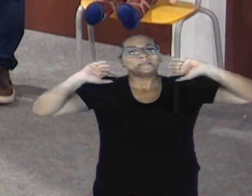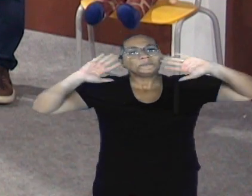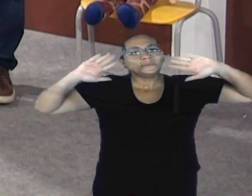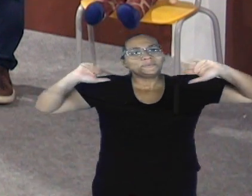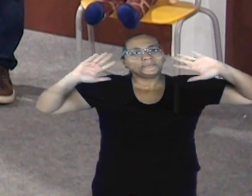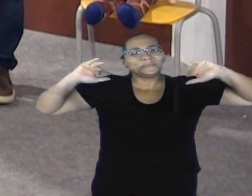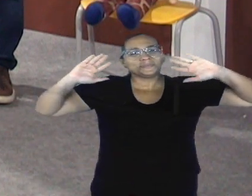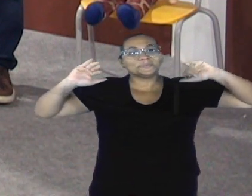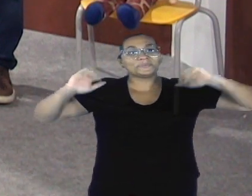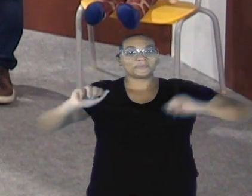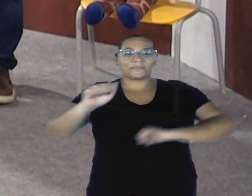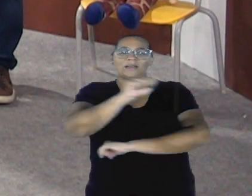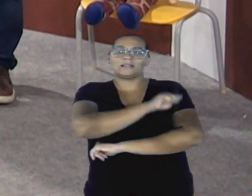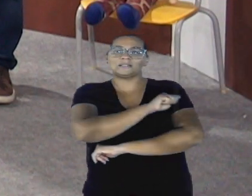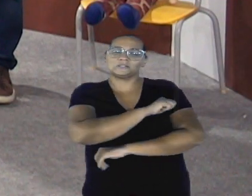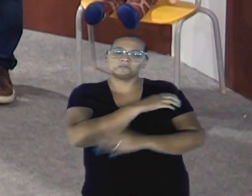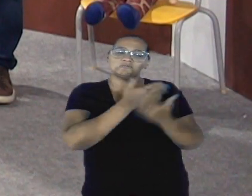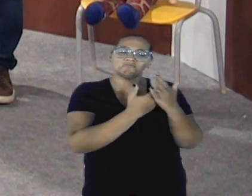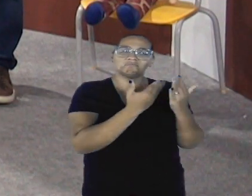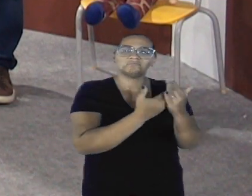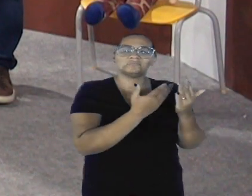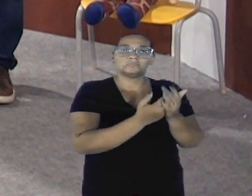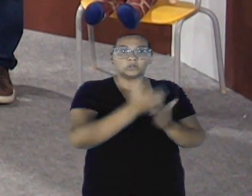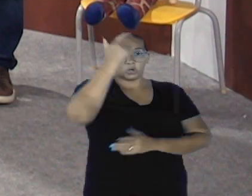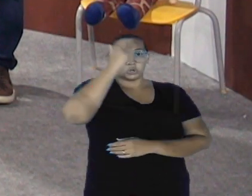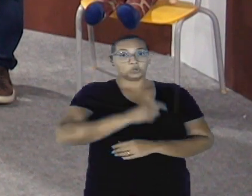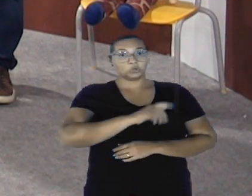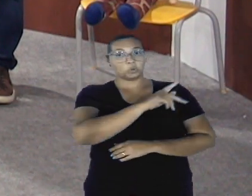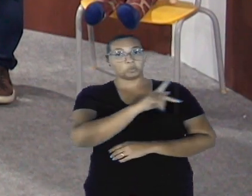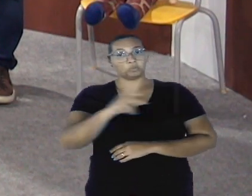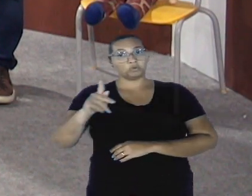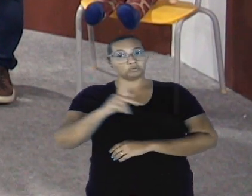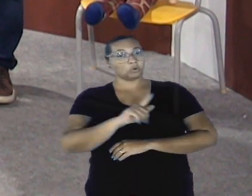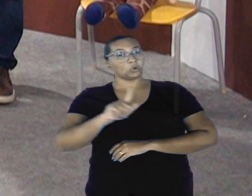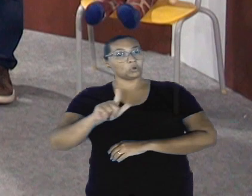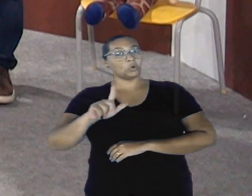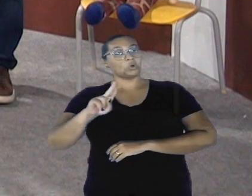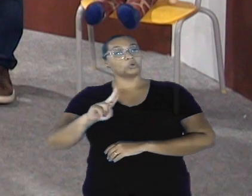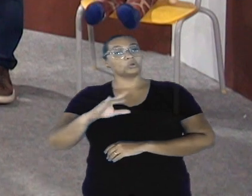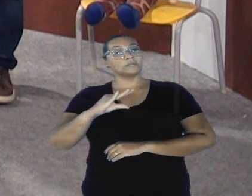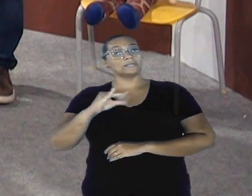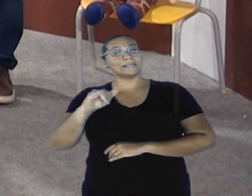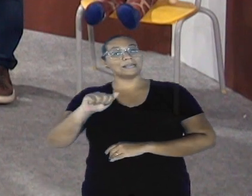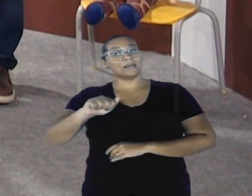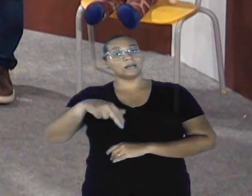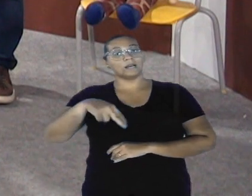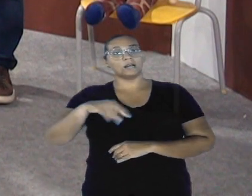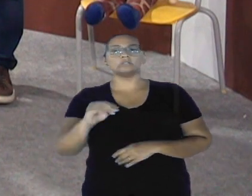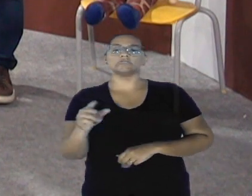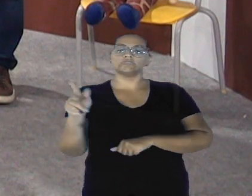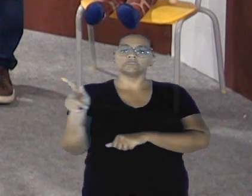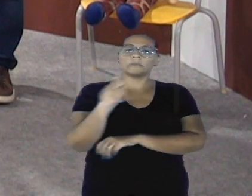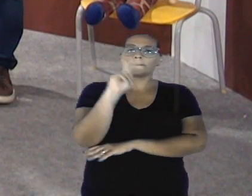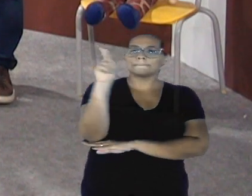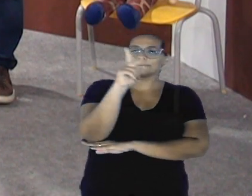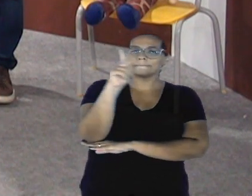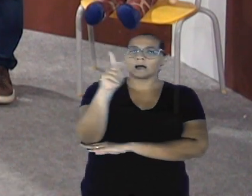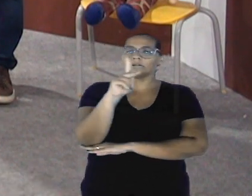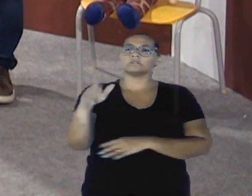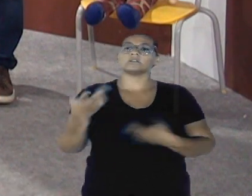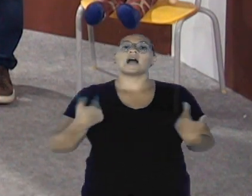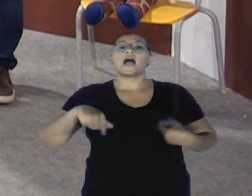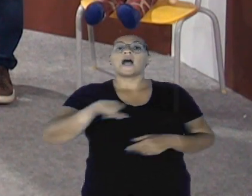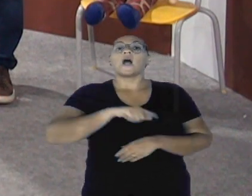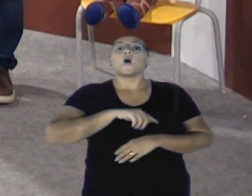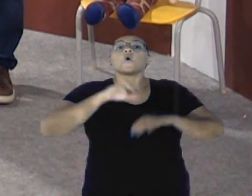Saudações cordiais, caríssimos estudantes. Eu sou o professor Luciano Gomes, da Rede de Educação do Paulista, e agora estarei ministrando